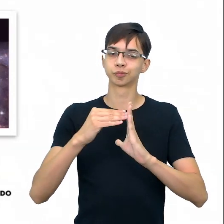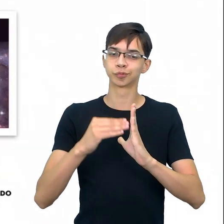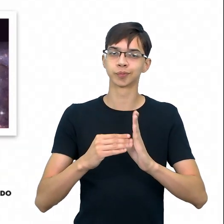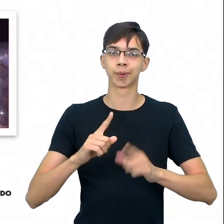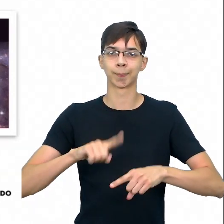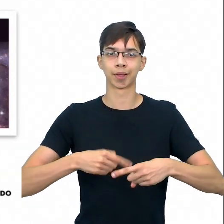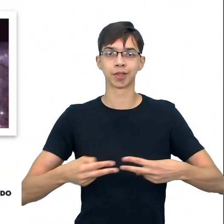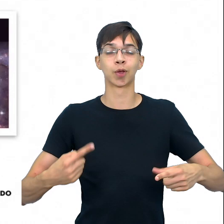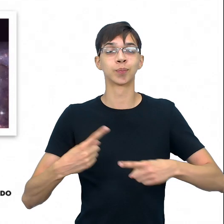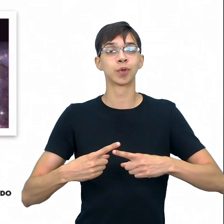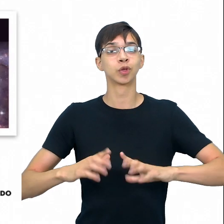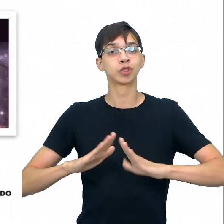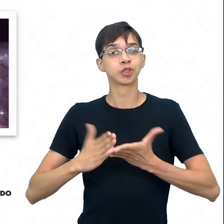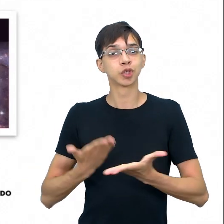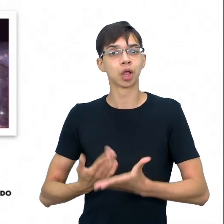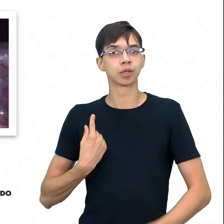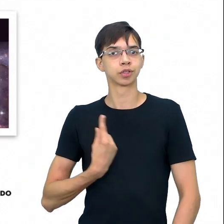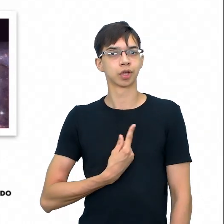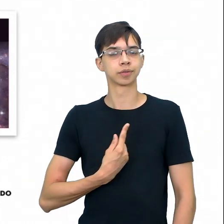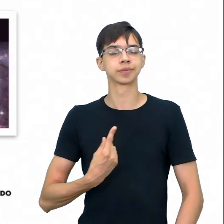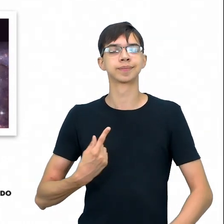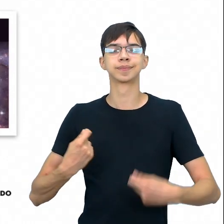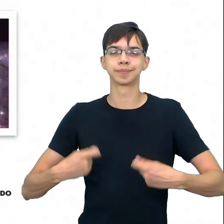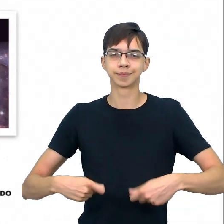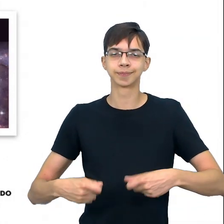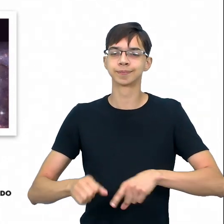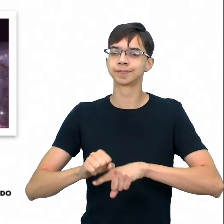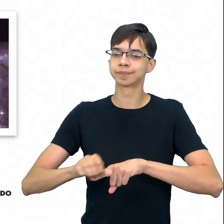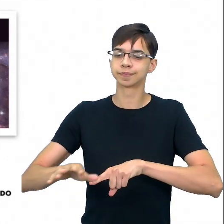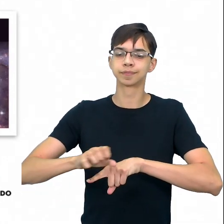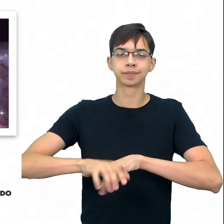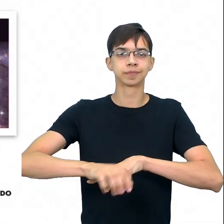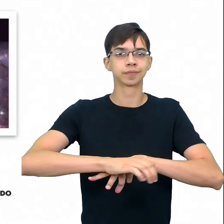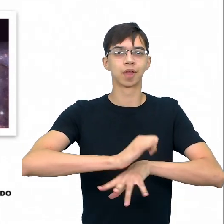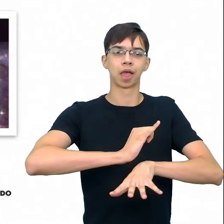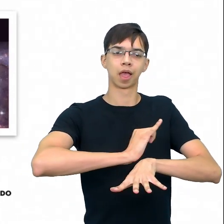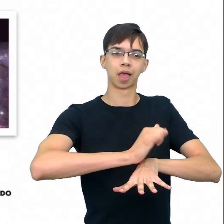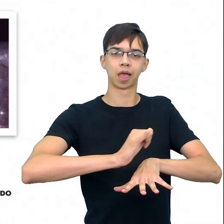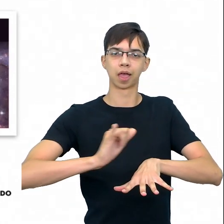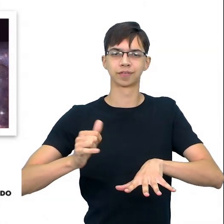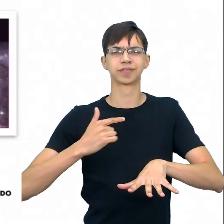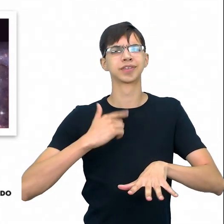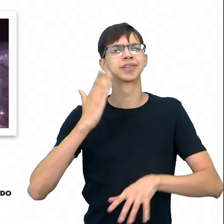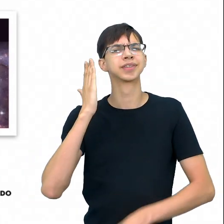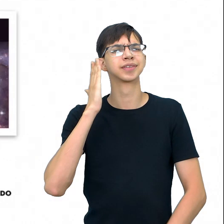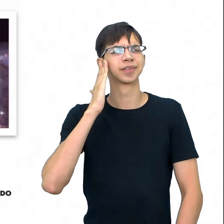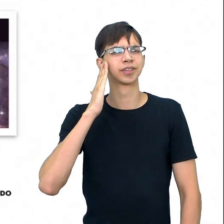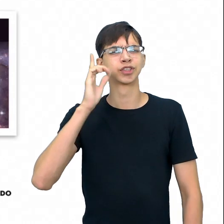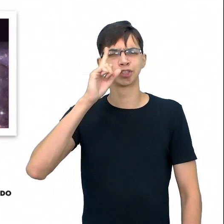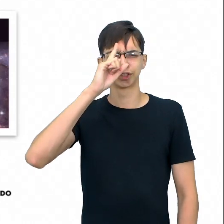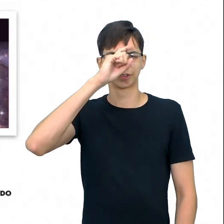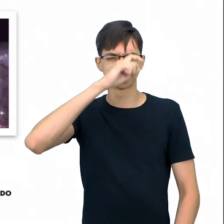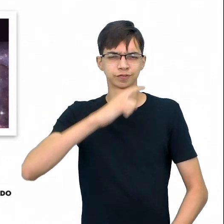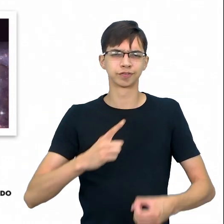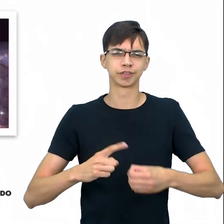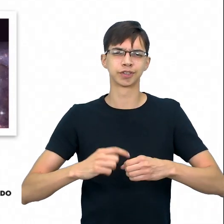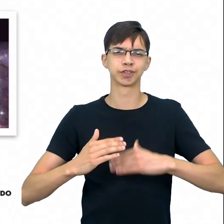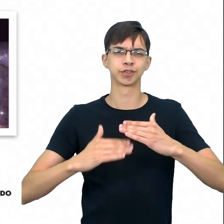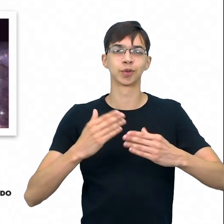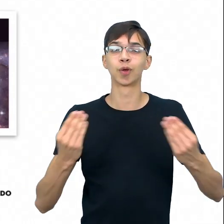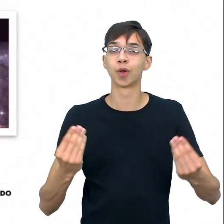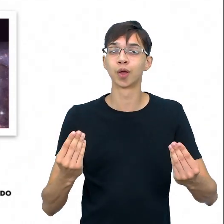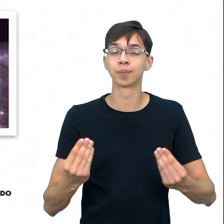sei o quanto está sendo difícil, né, essa retomada, a gente tem que pensar, né, em como recuperar a aprendizagem